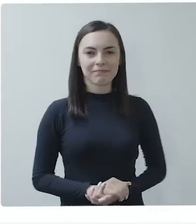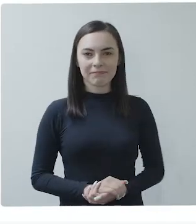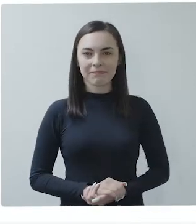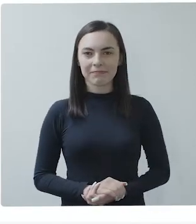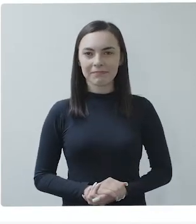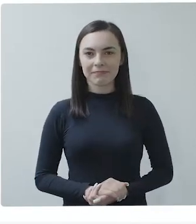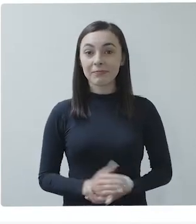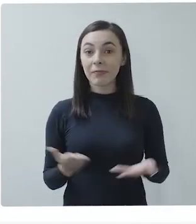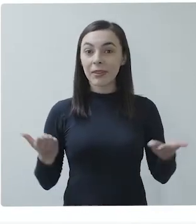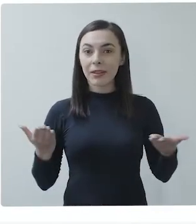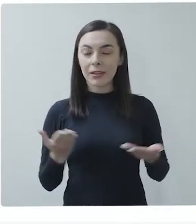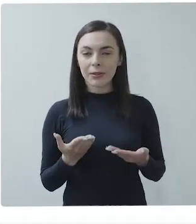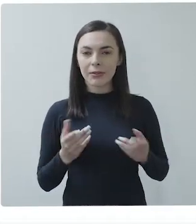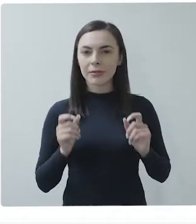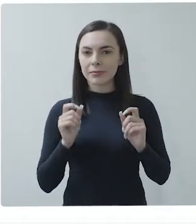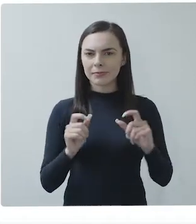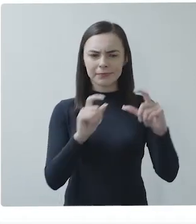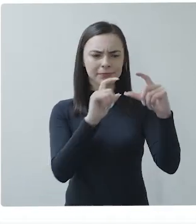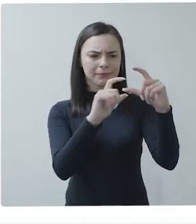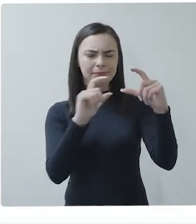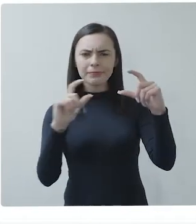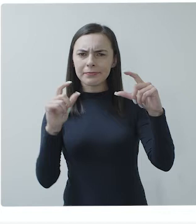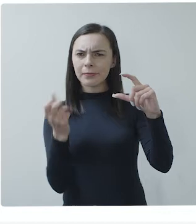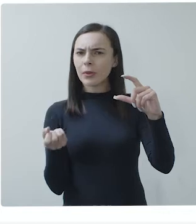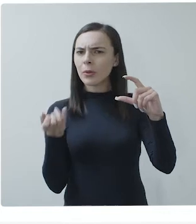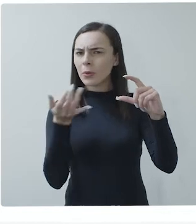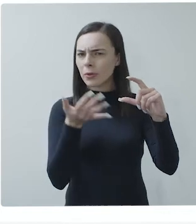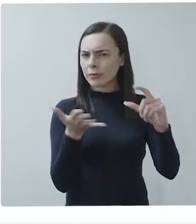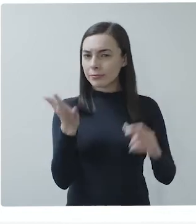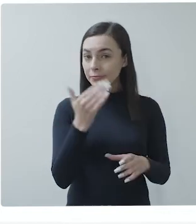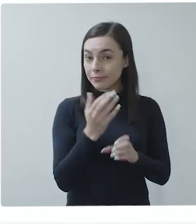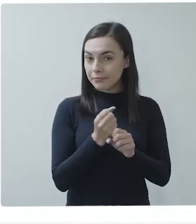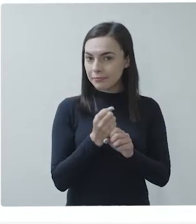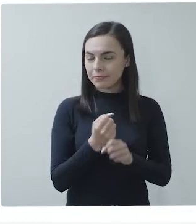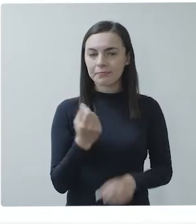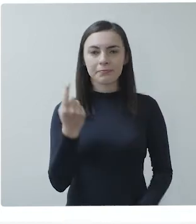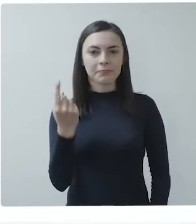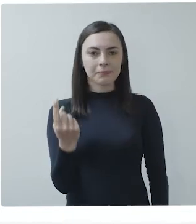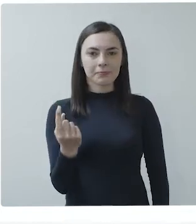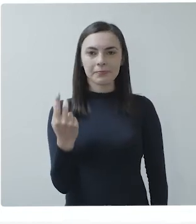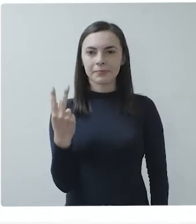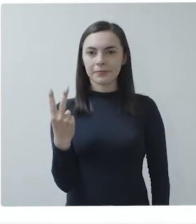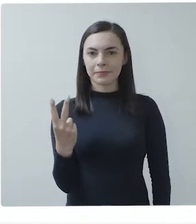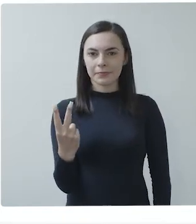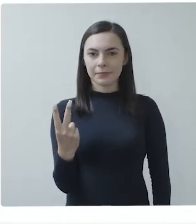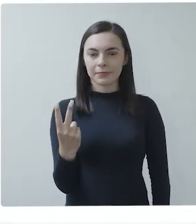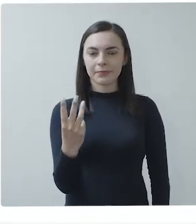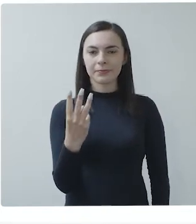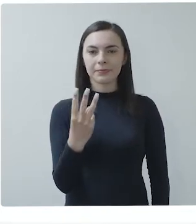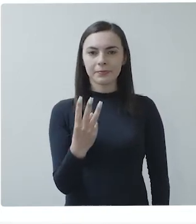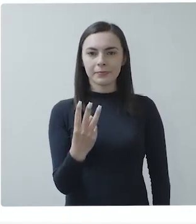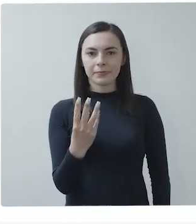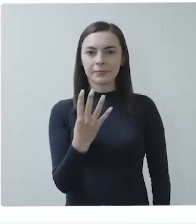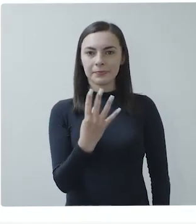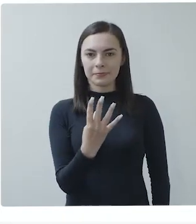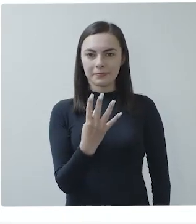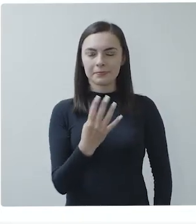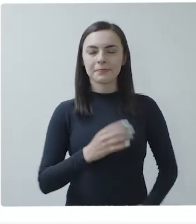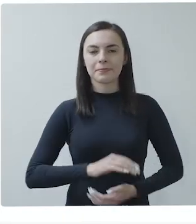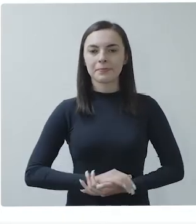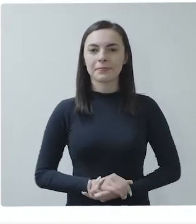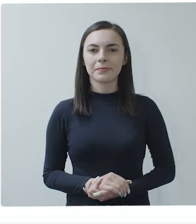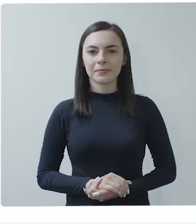Essa tirinha vai ter quantos quadrinhos? Vamos contar? Um, dois, três,